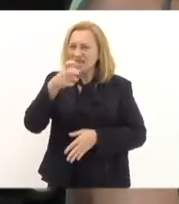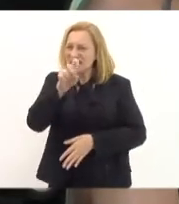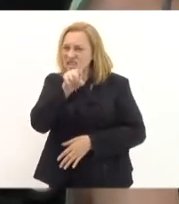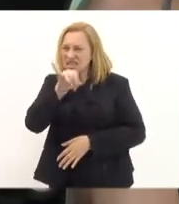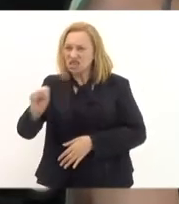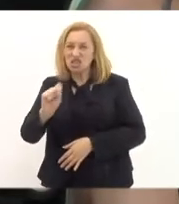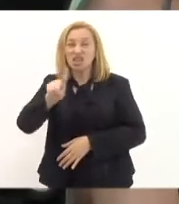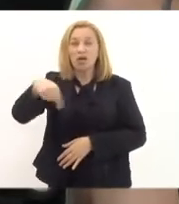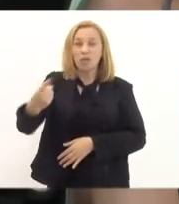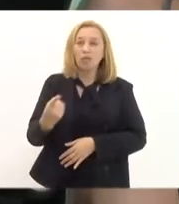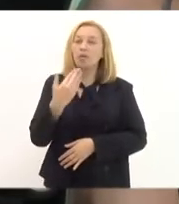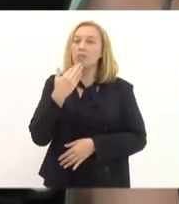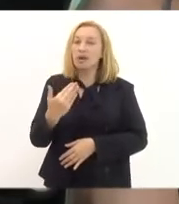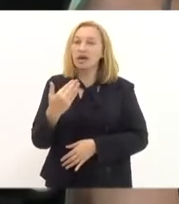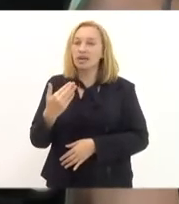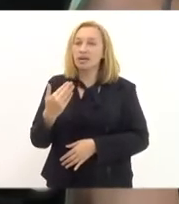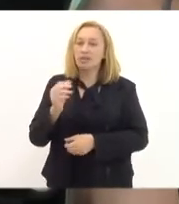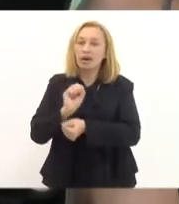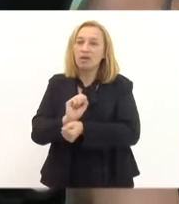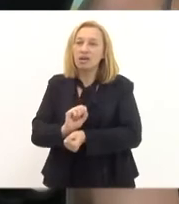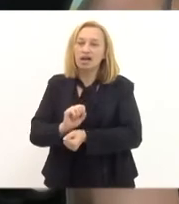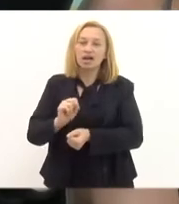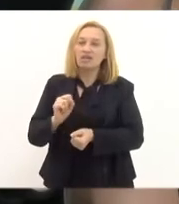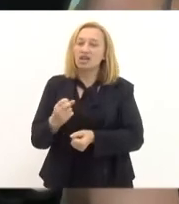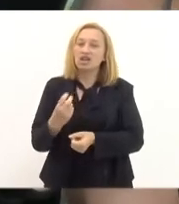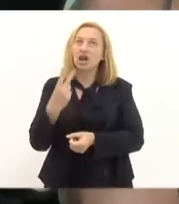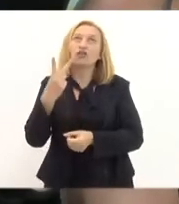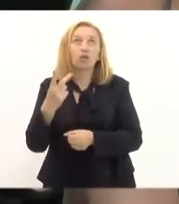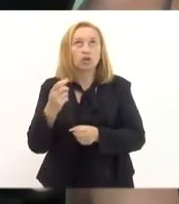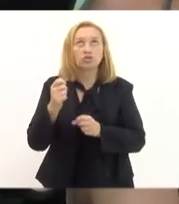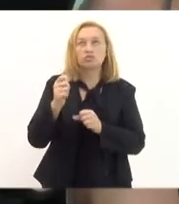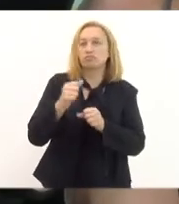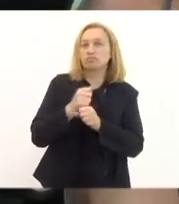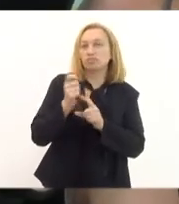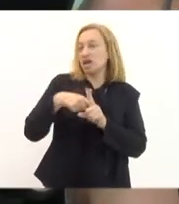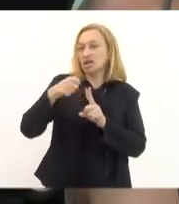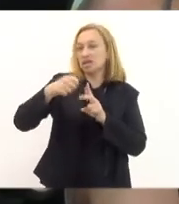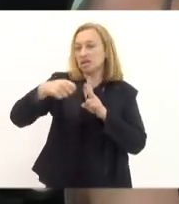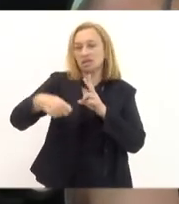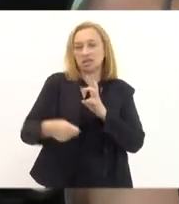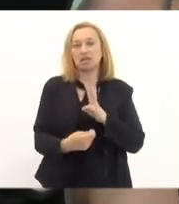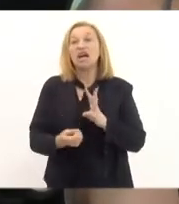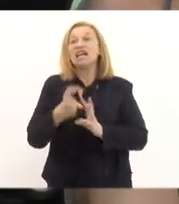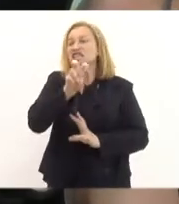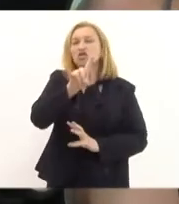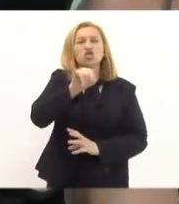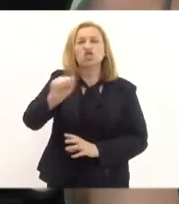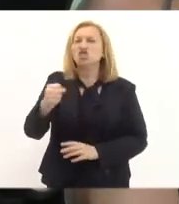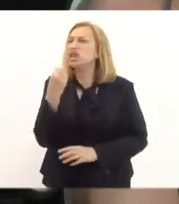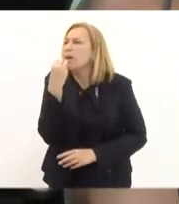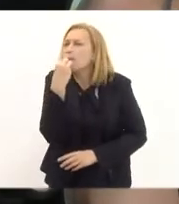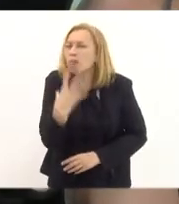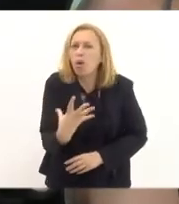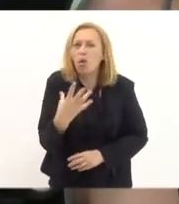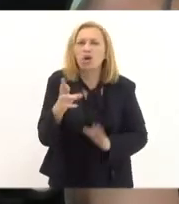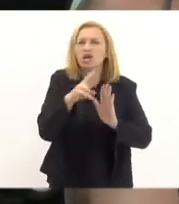depois pede prorrogação e se vai levar dois meses e acaba CP 5 dias está de bom tamanho faz parte da Regra geral da CP